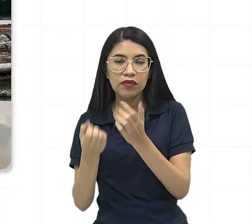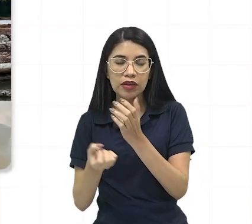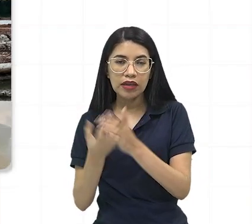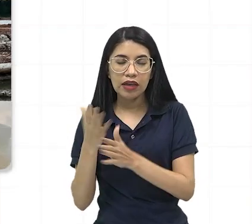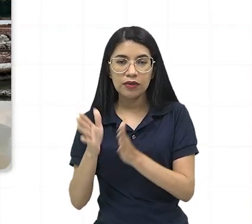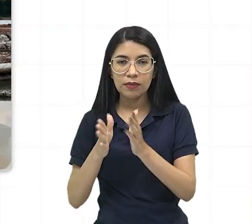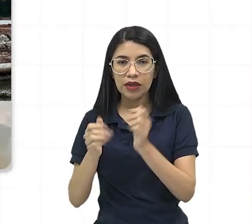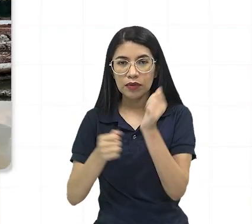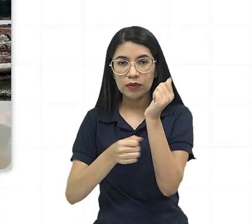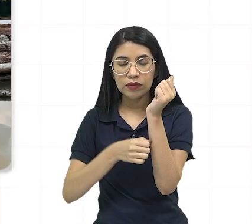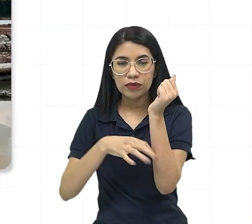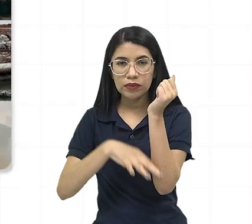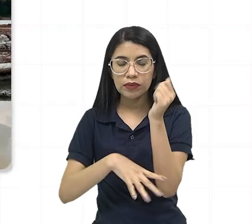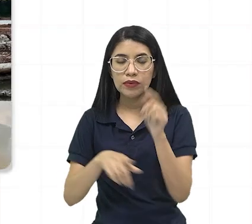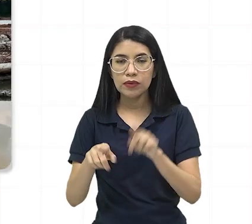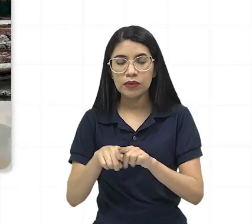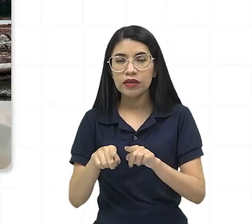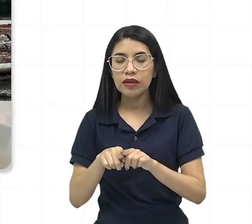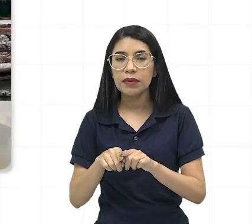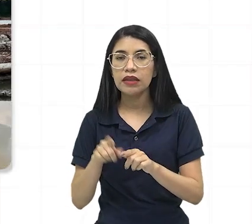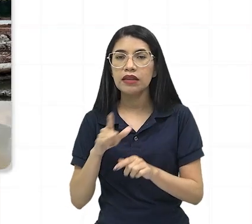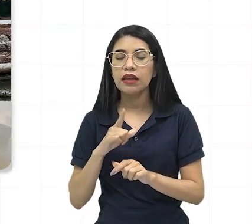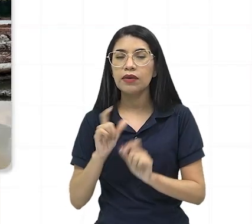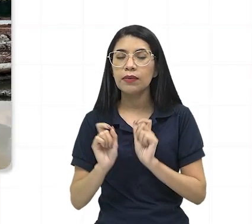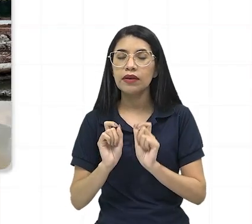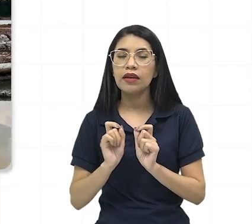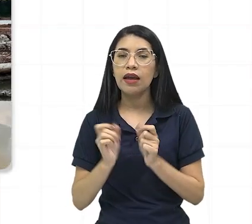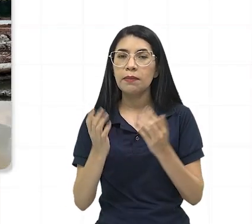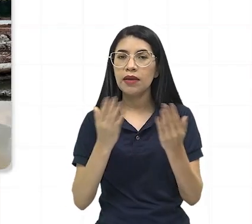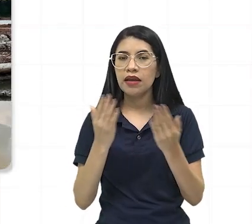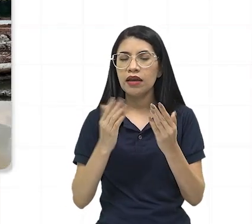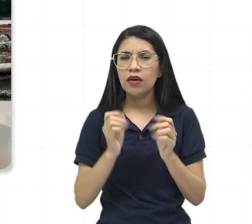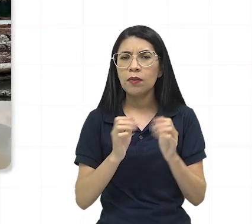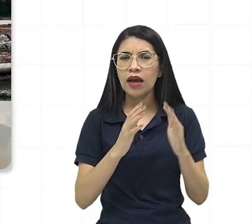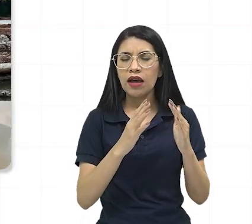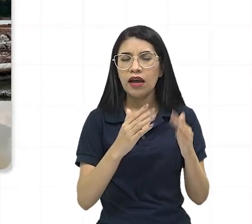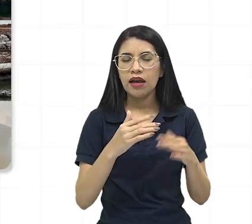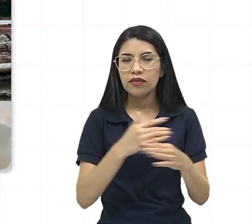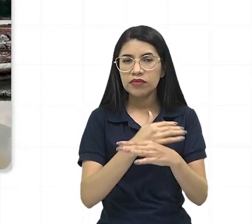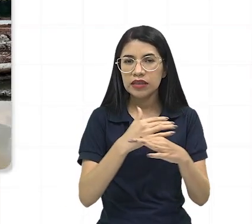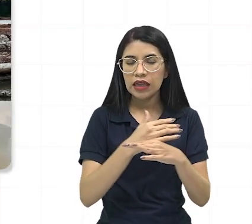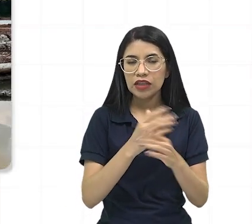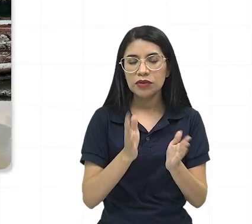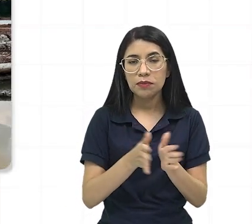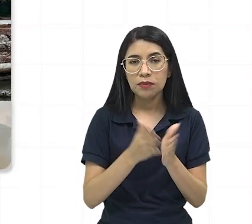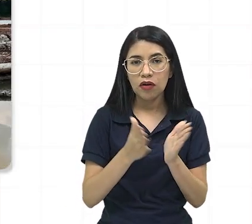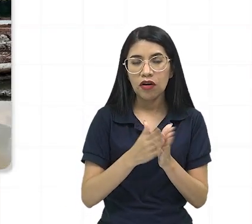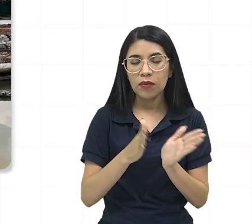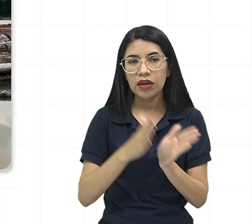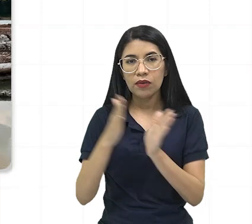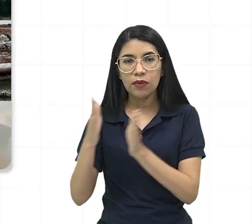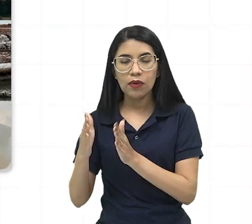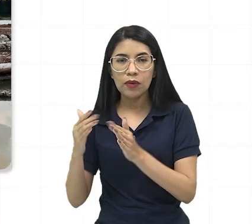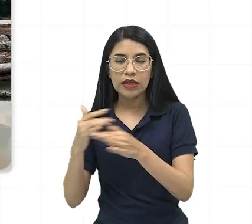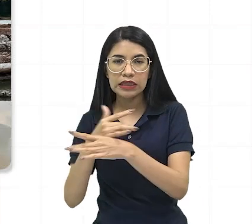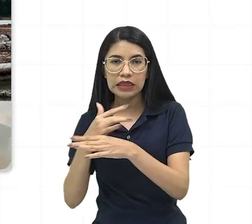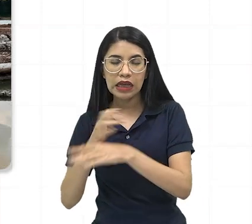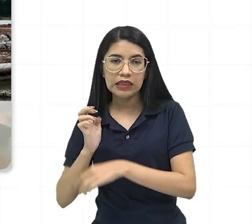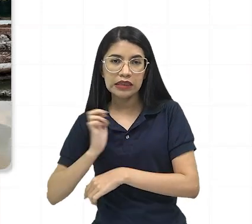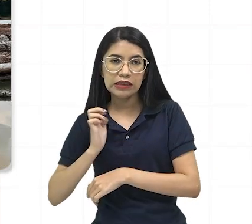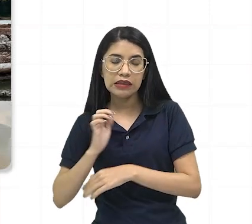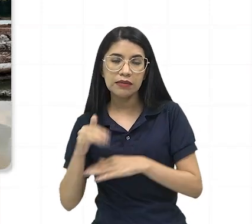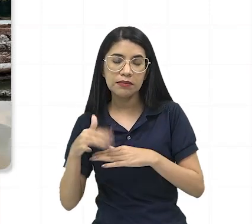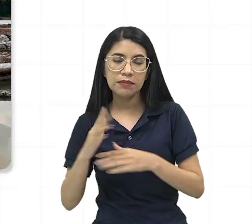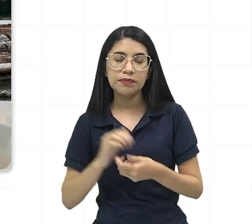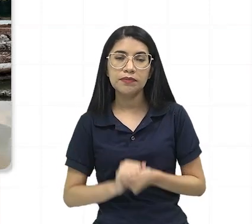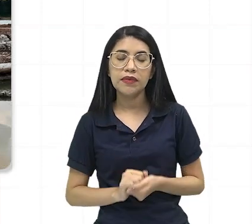da borracha. Mas você tem então um contraste entre uma cidade pobre e uma cidade já um tanto quanto mais rica. Embaixo nós temos